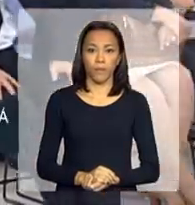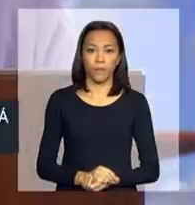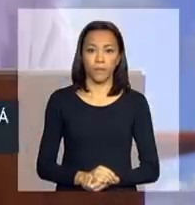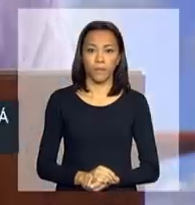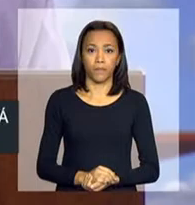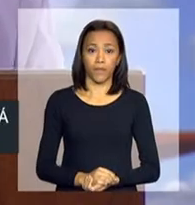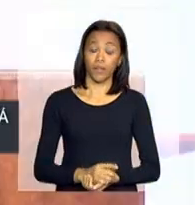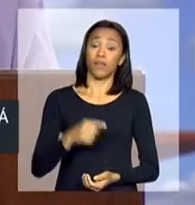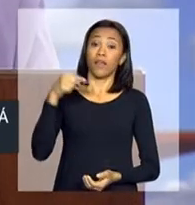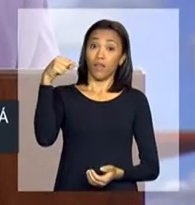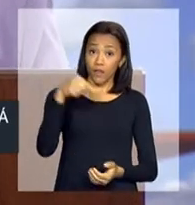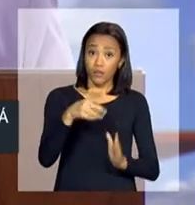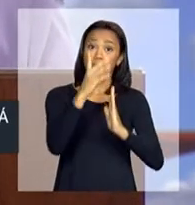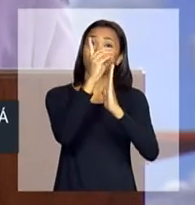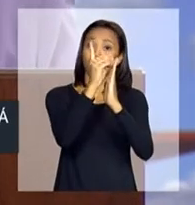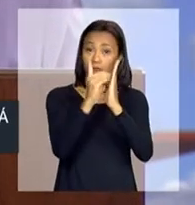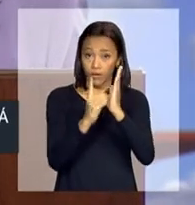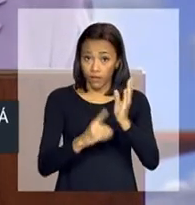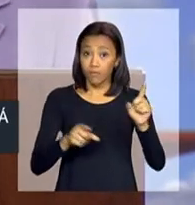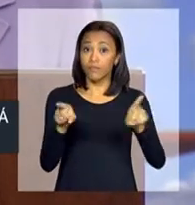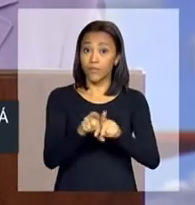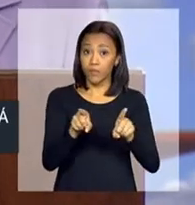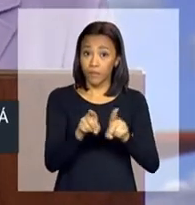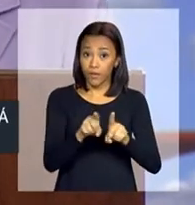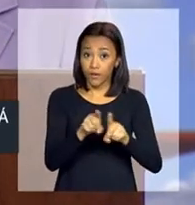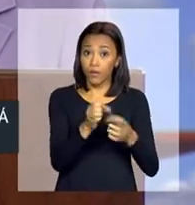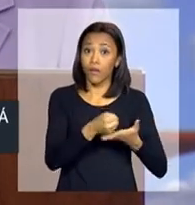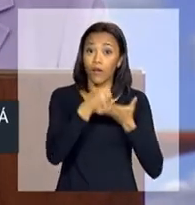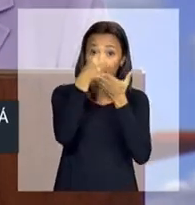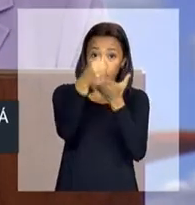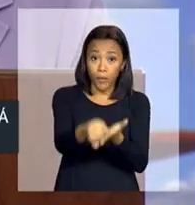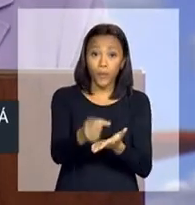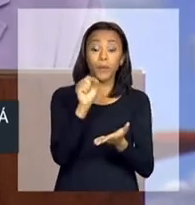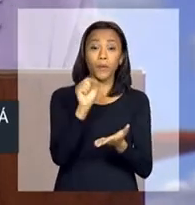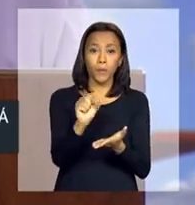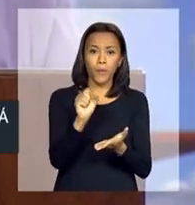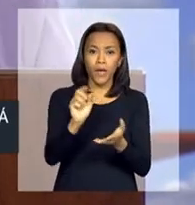esse decreto também prever adequação